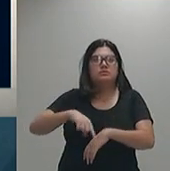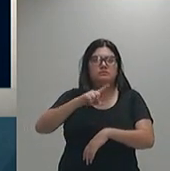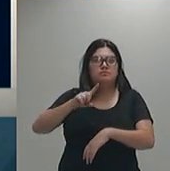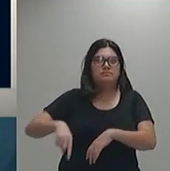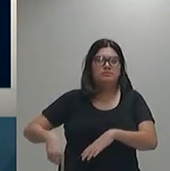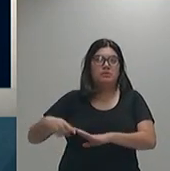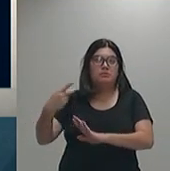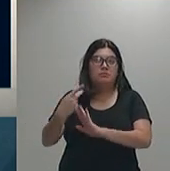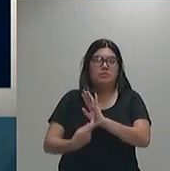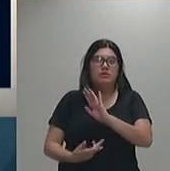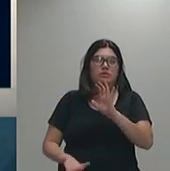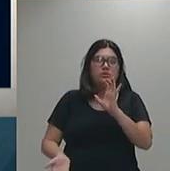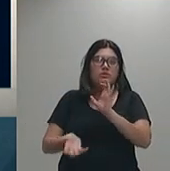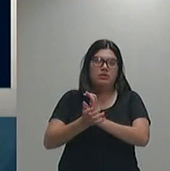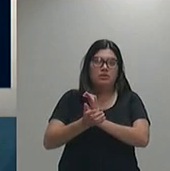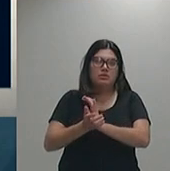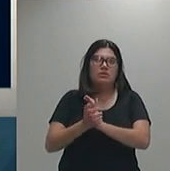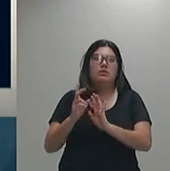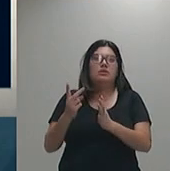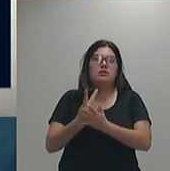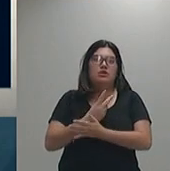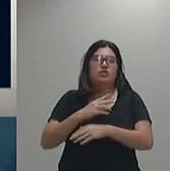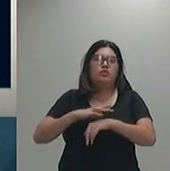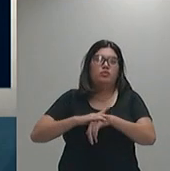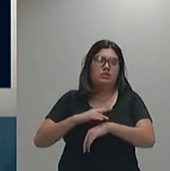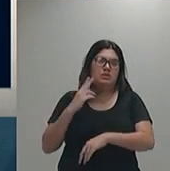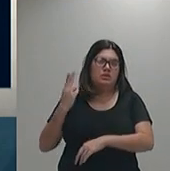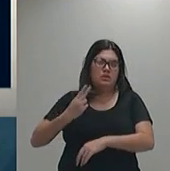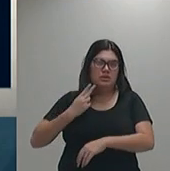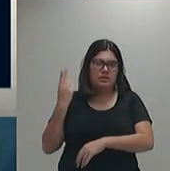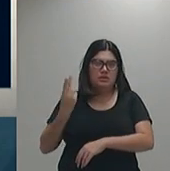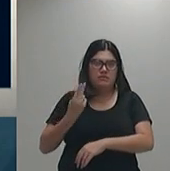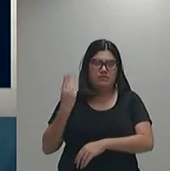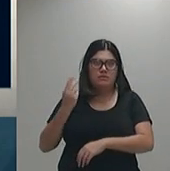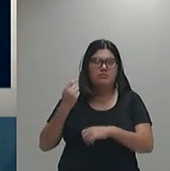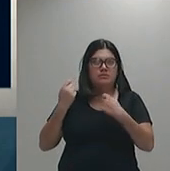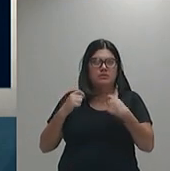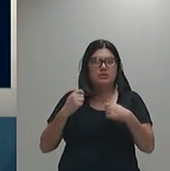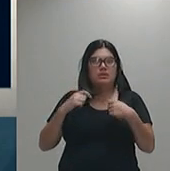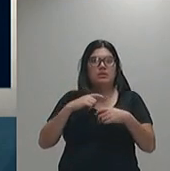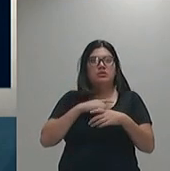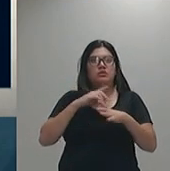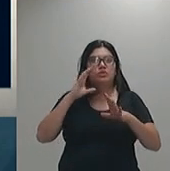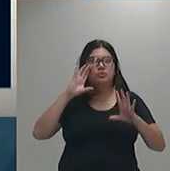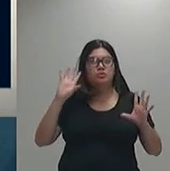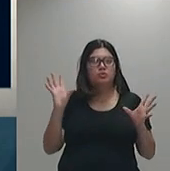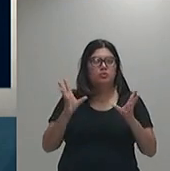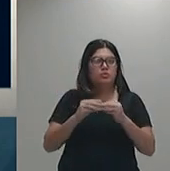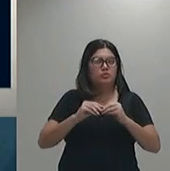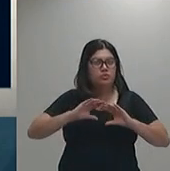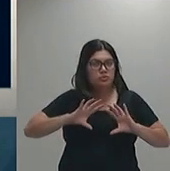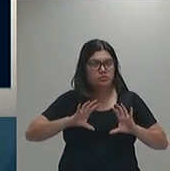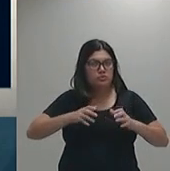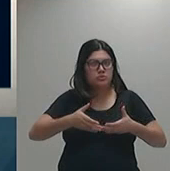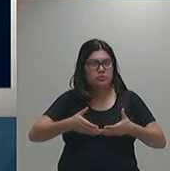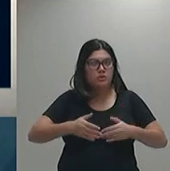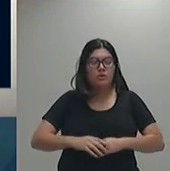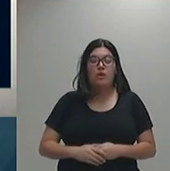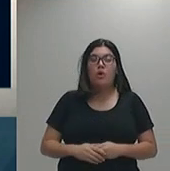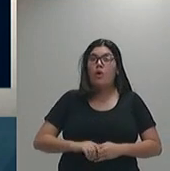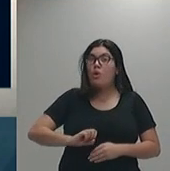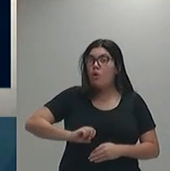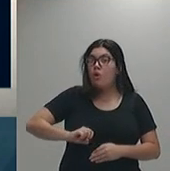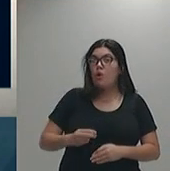tratamento médico de doença grave deve se manter vigente toda apólice coletiva e deve-se manter